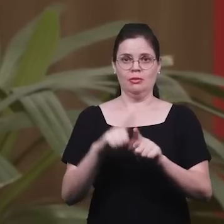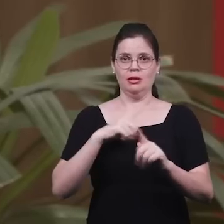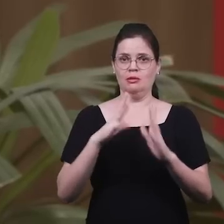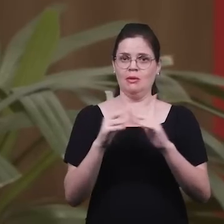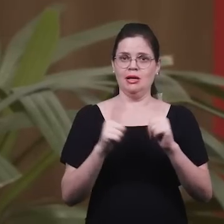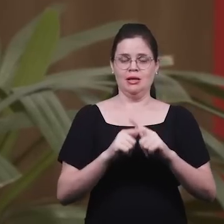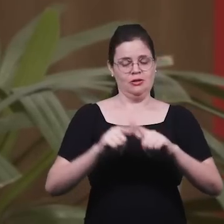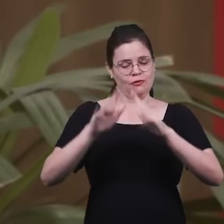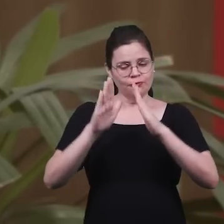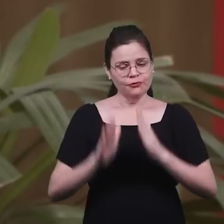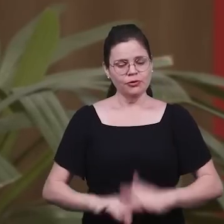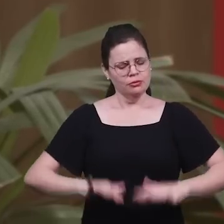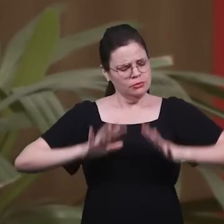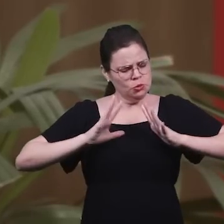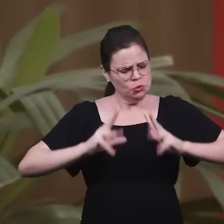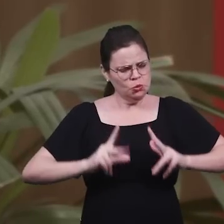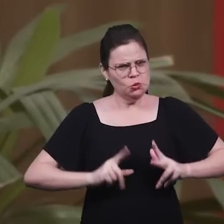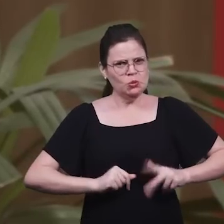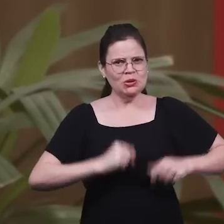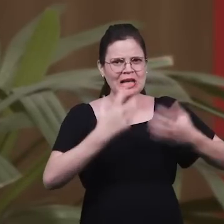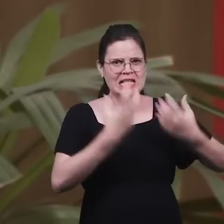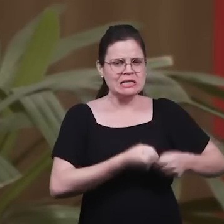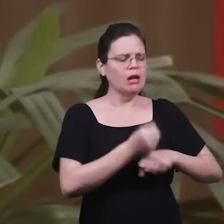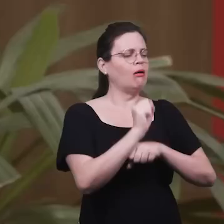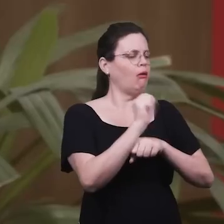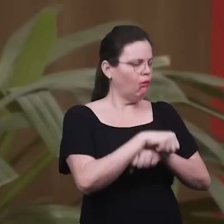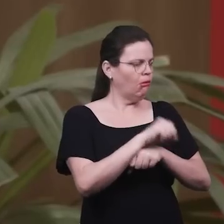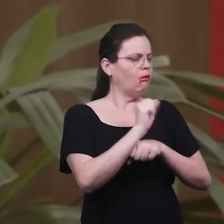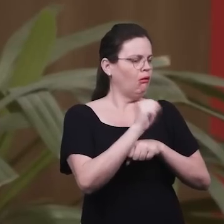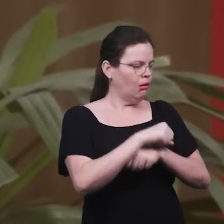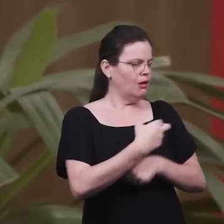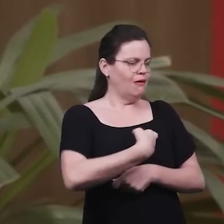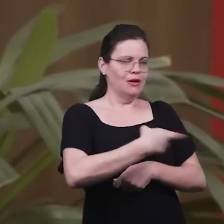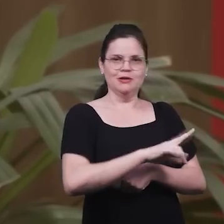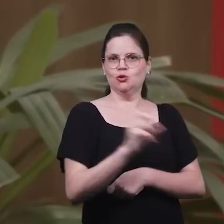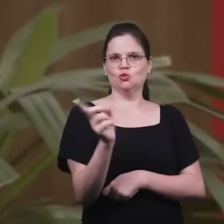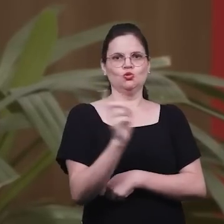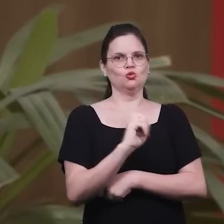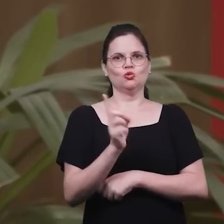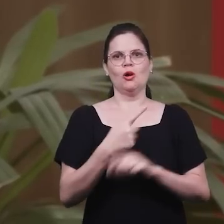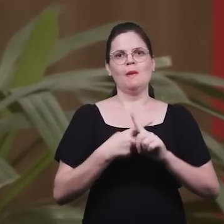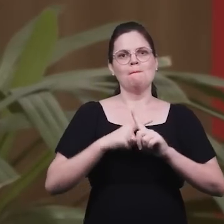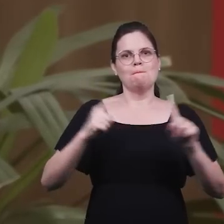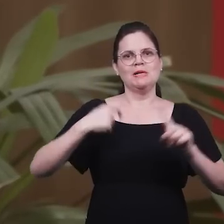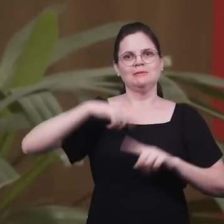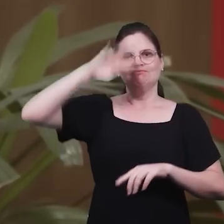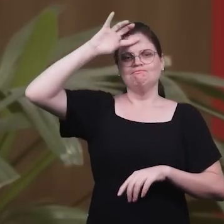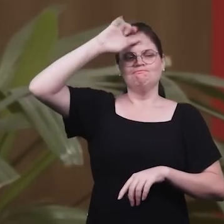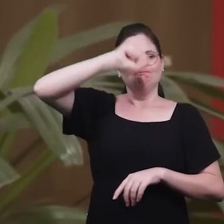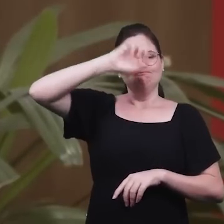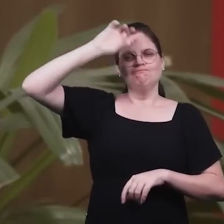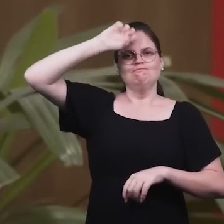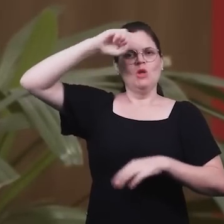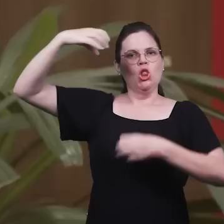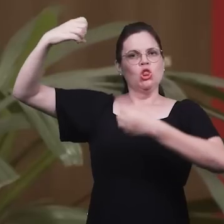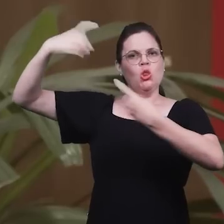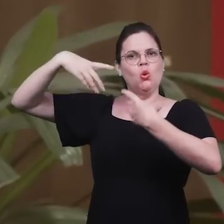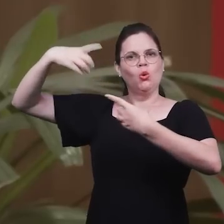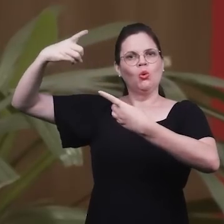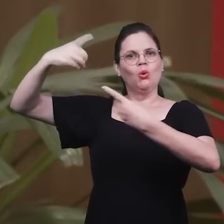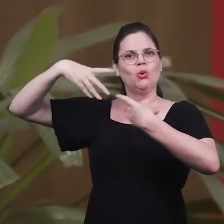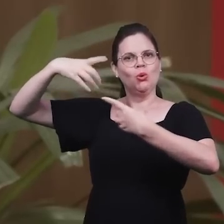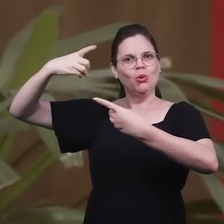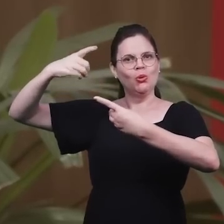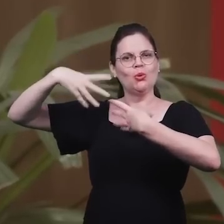igreja fiel que não se corrompeu ao cristianismo e que está retendo tudo que recebeu